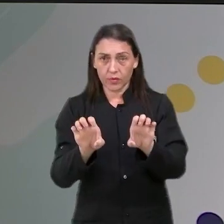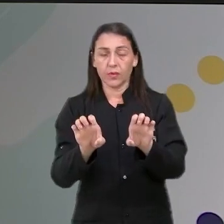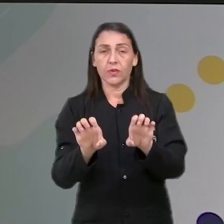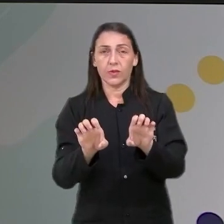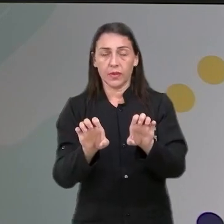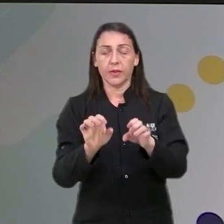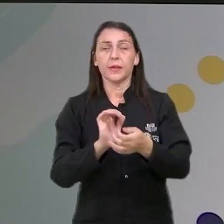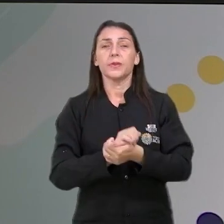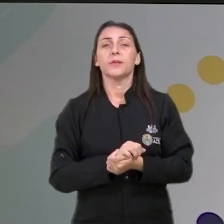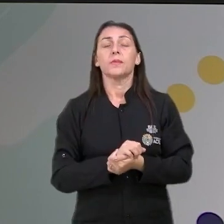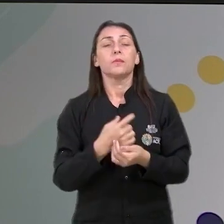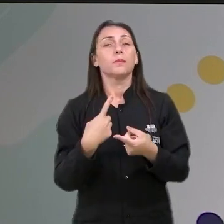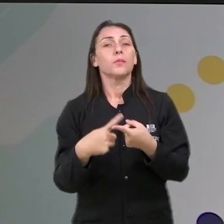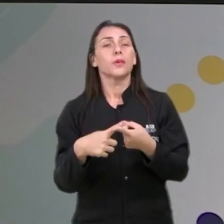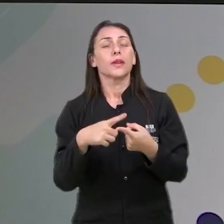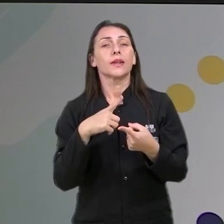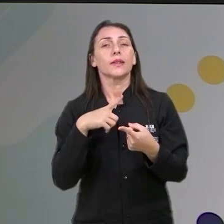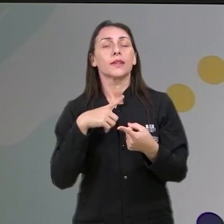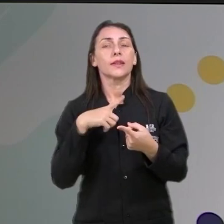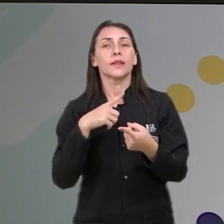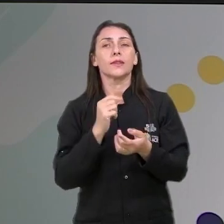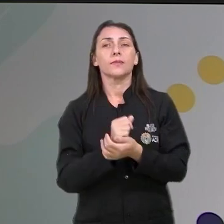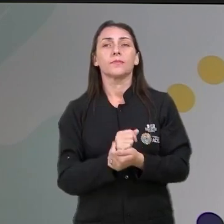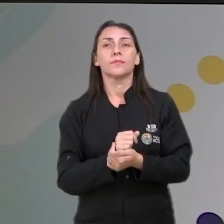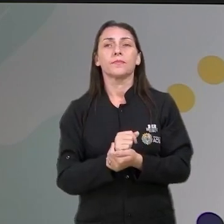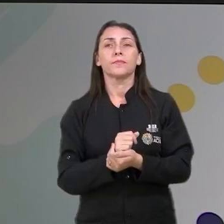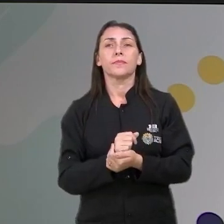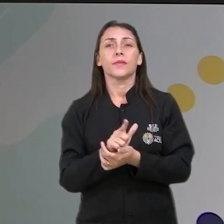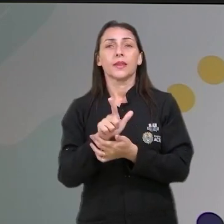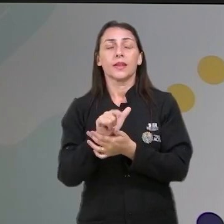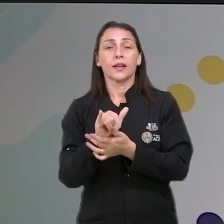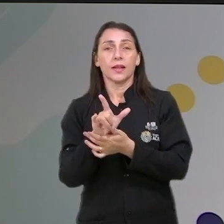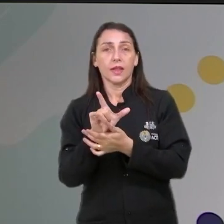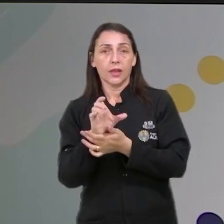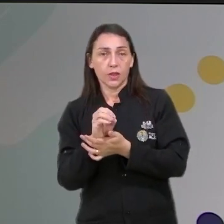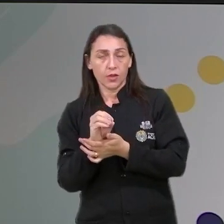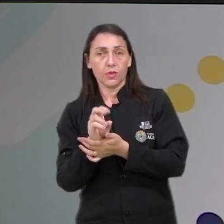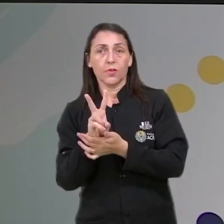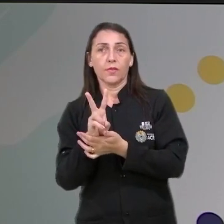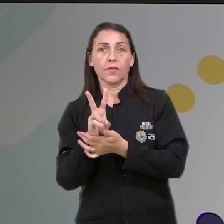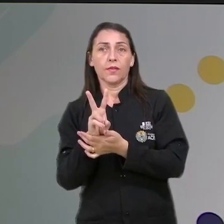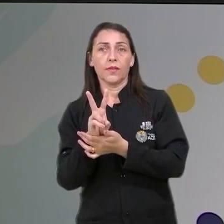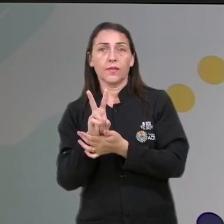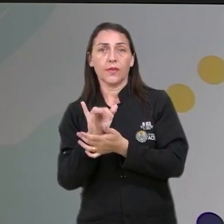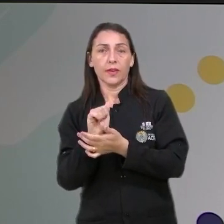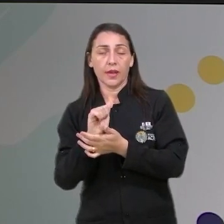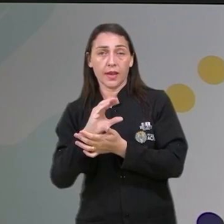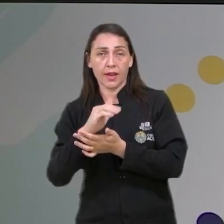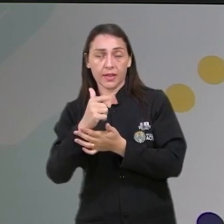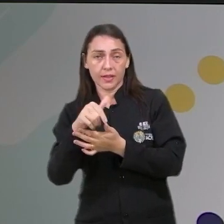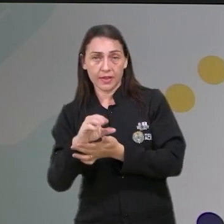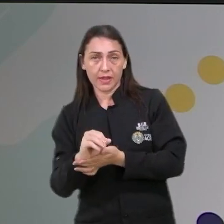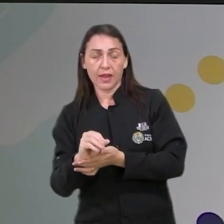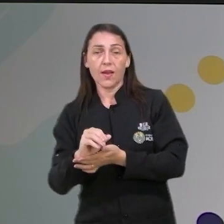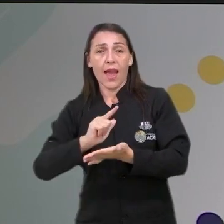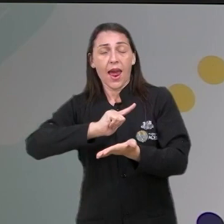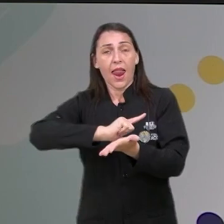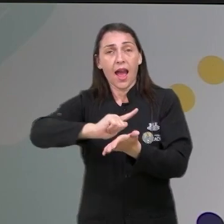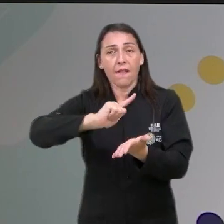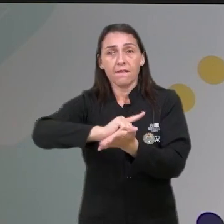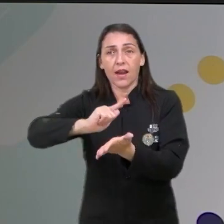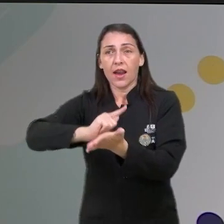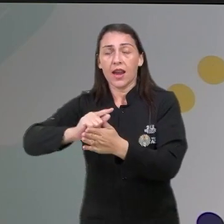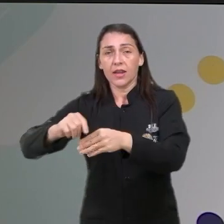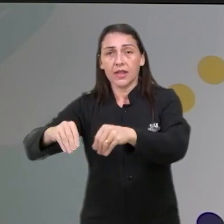forma geral, porque existe um processo chamado aqui de lixiviação. O que é a lixiviação? É a lavagem da